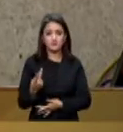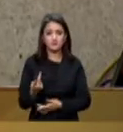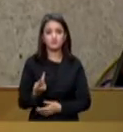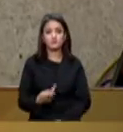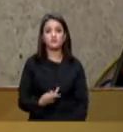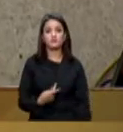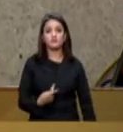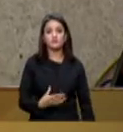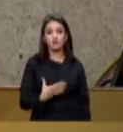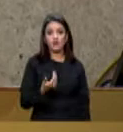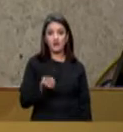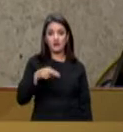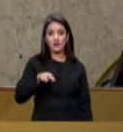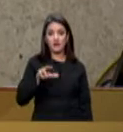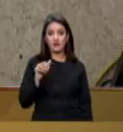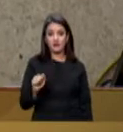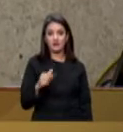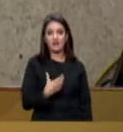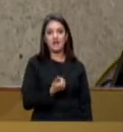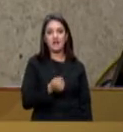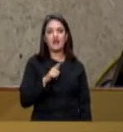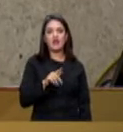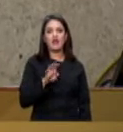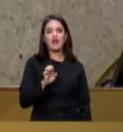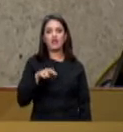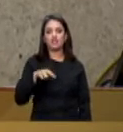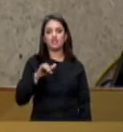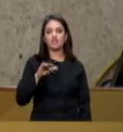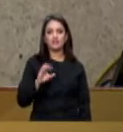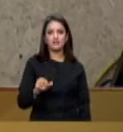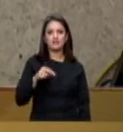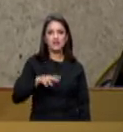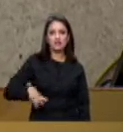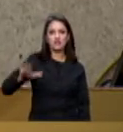Agência Nacional de Águas, vinculada ao Ministério do Desenvolvimento Regional,